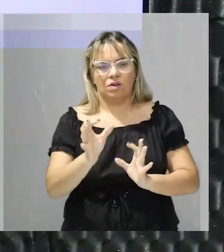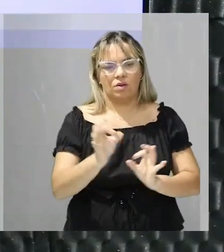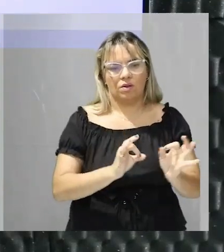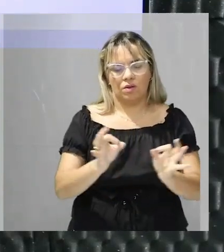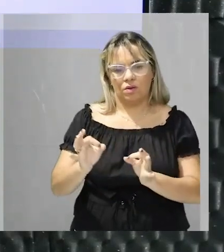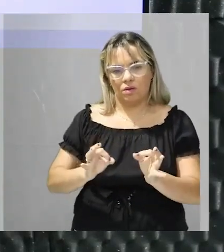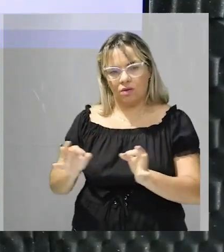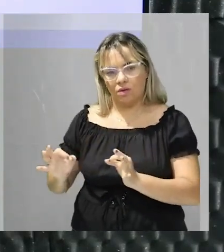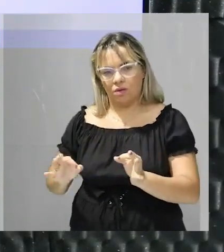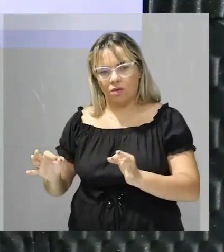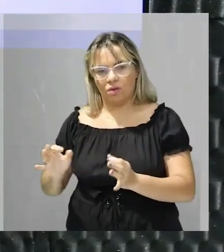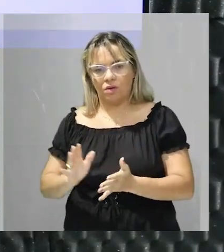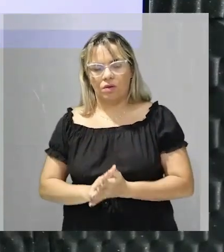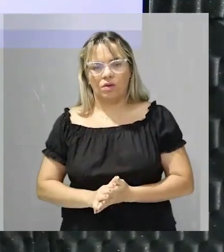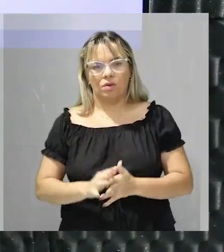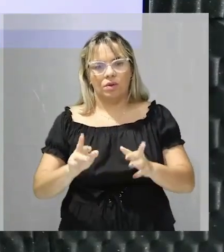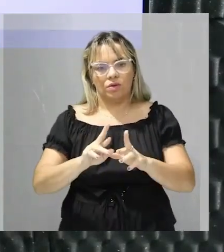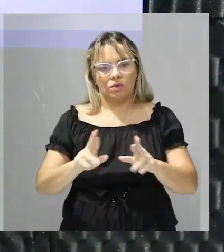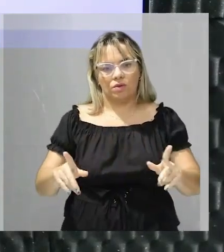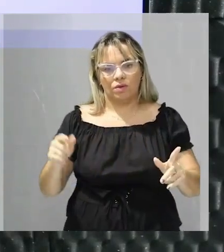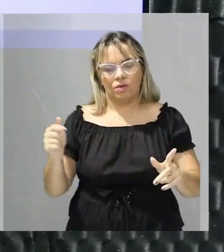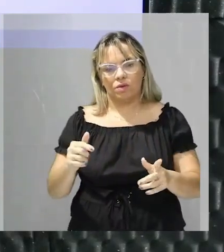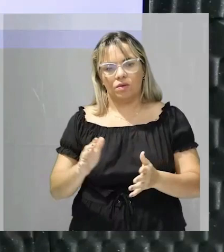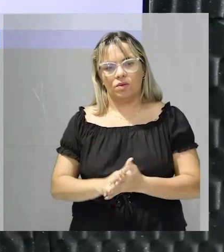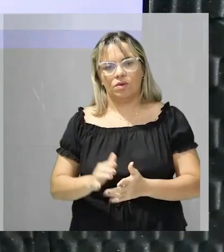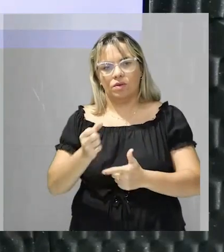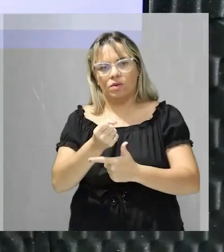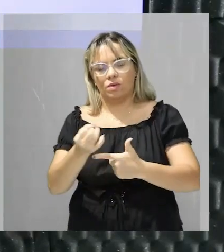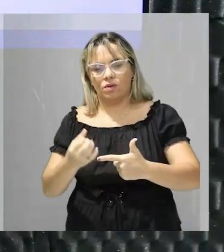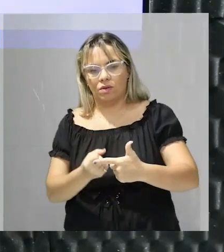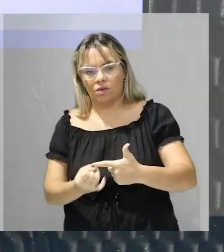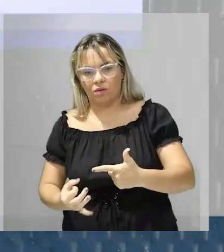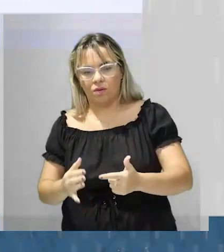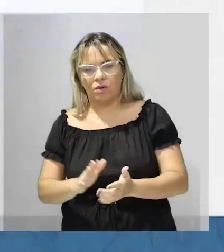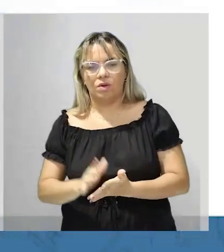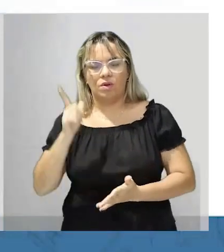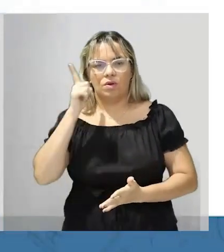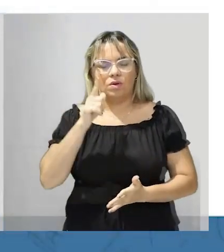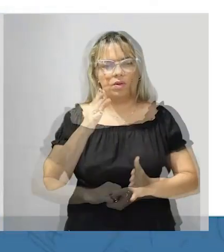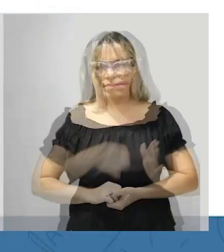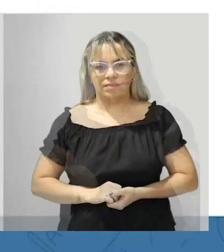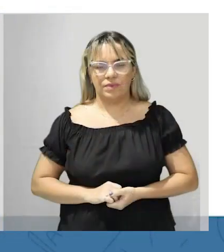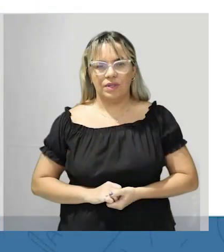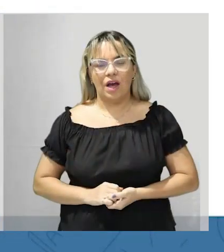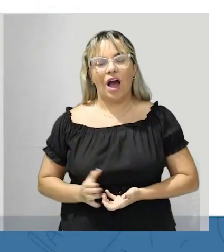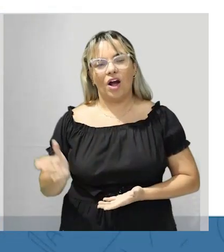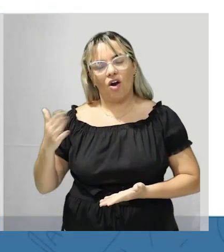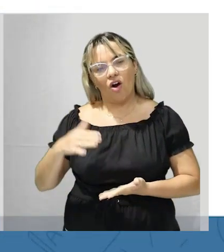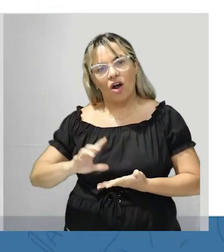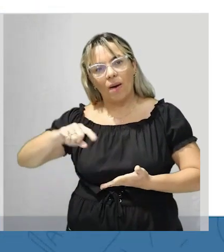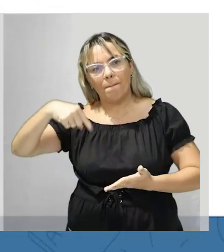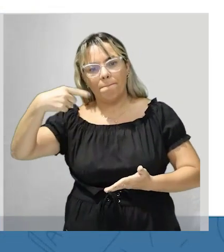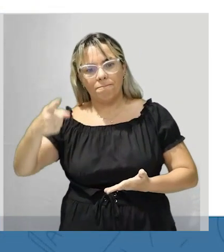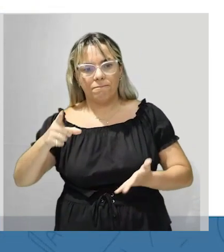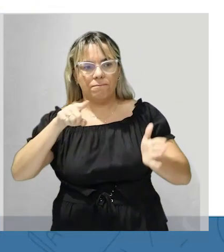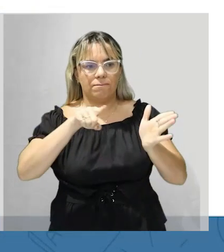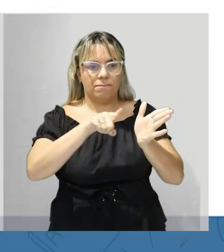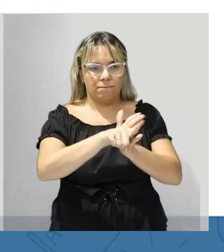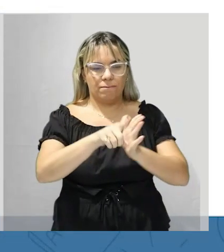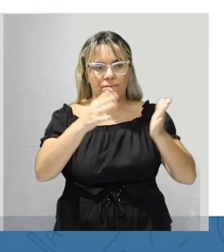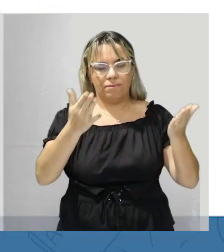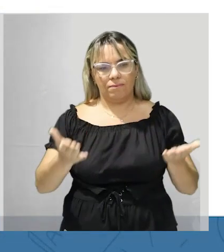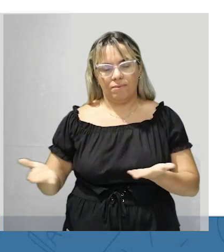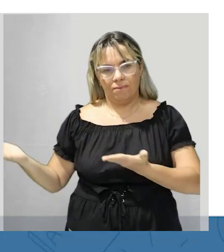né no caso uma desigualdade entre frações e conseguimos chegar ao nosso gabarito passamos agora para uma próxima questão